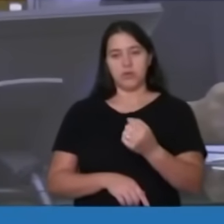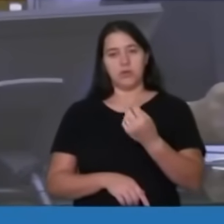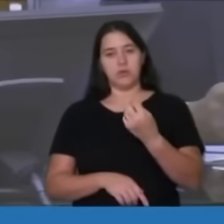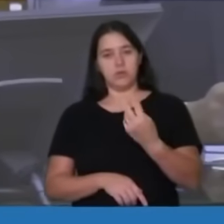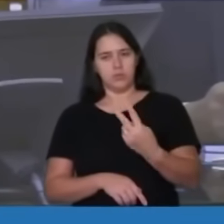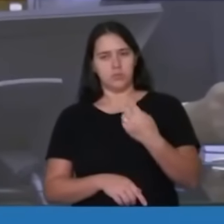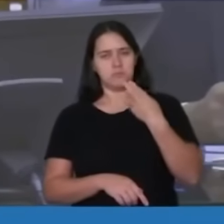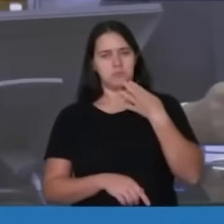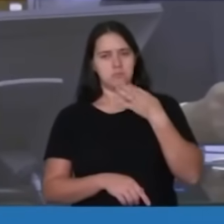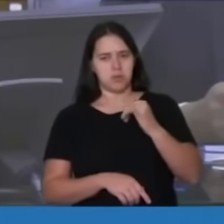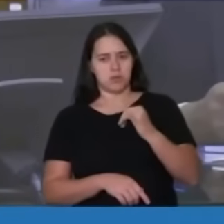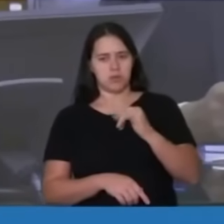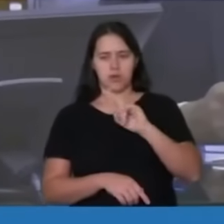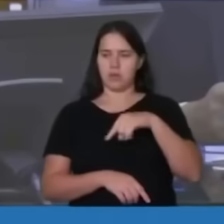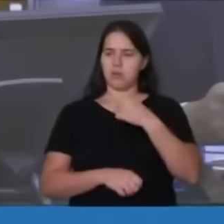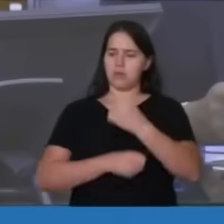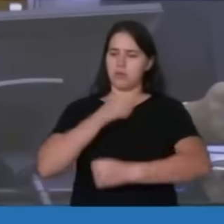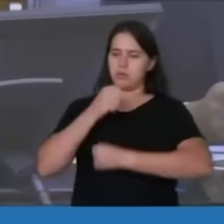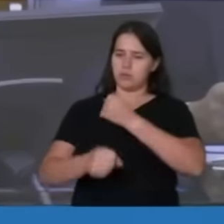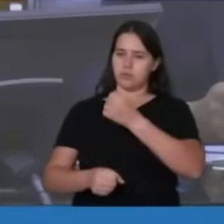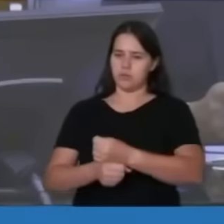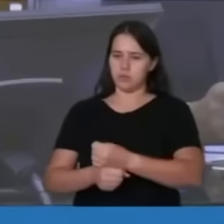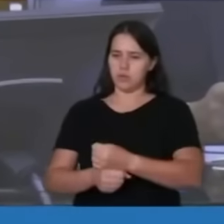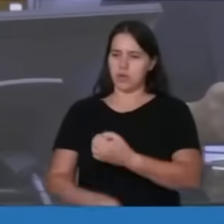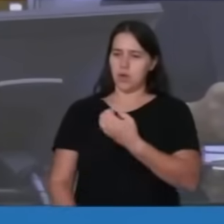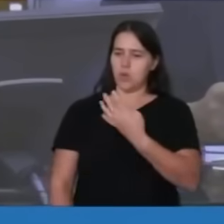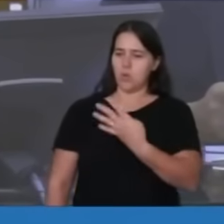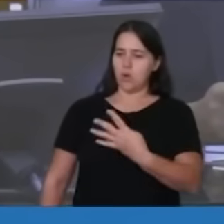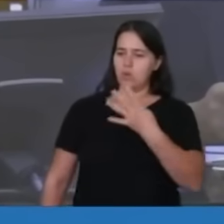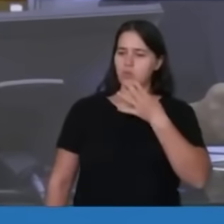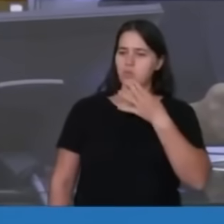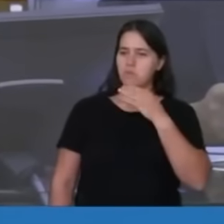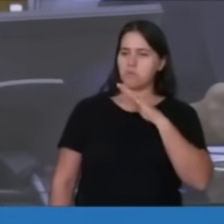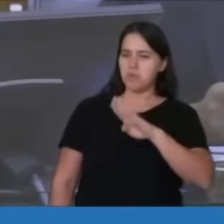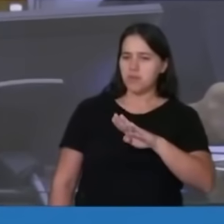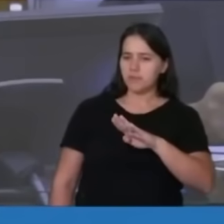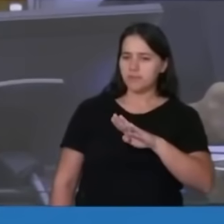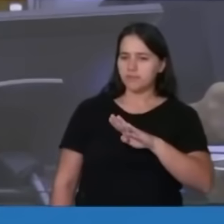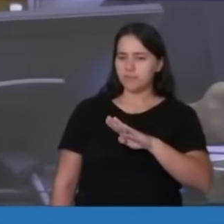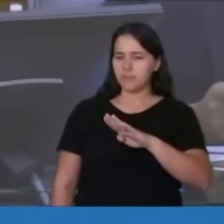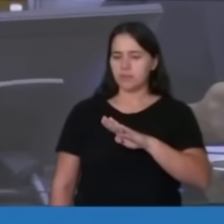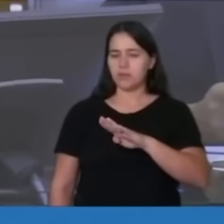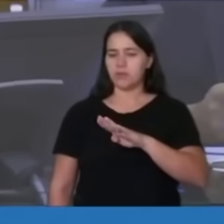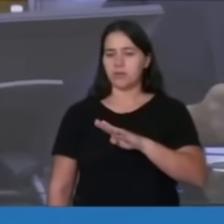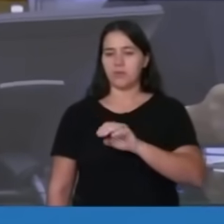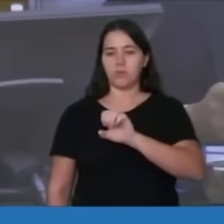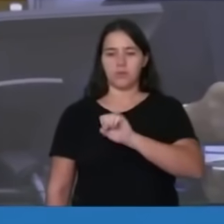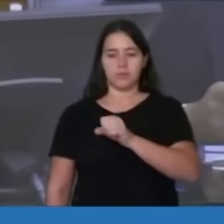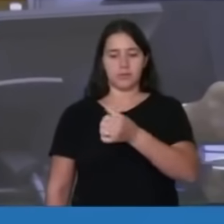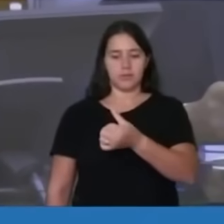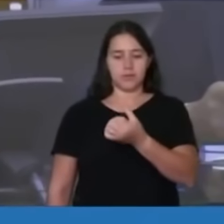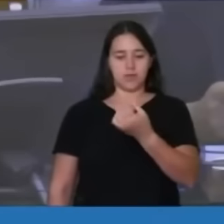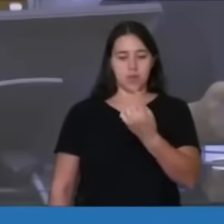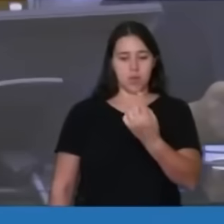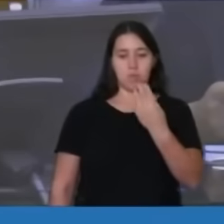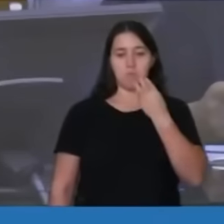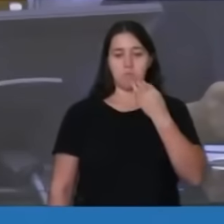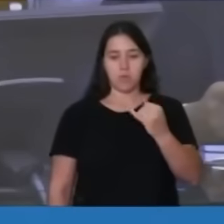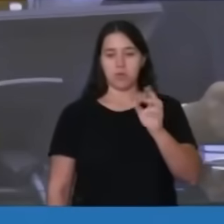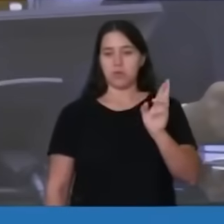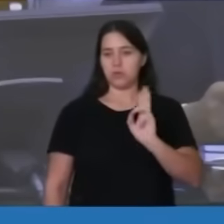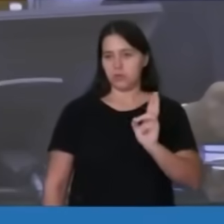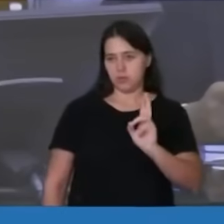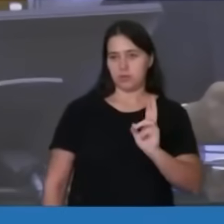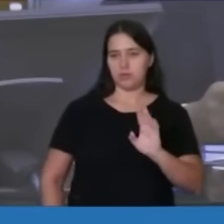depois, a eleição de 2022, 4 bilhões 961 milhões de reais. Evidentemente, está claro